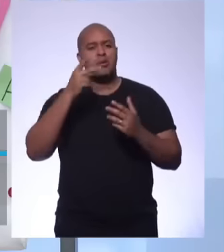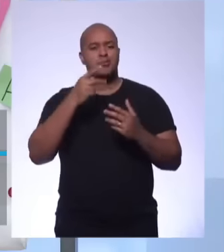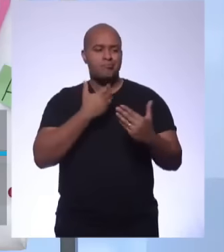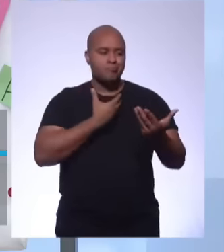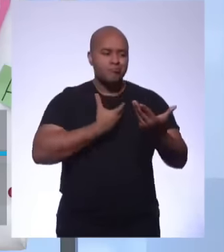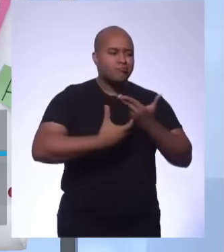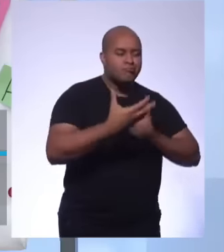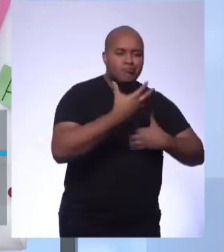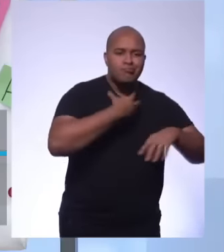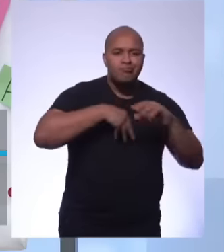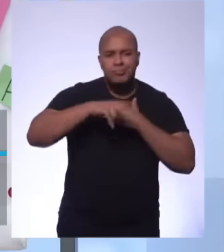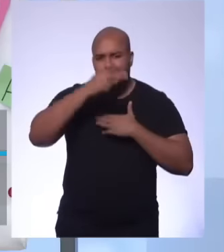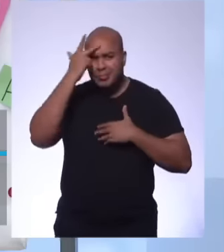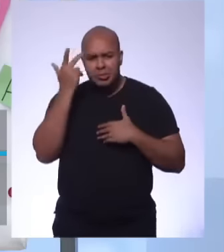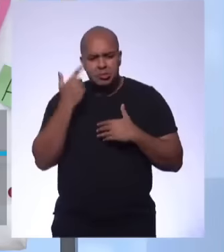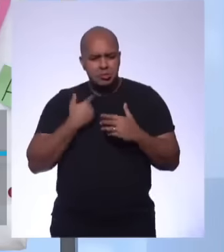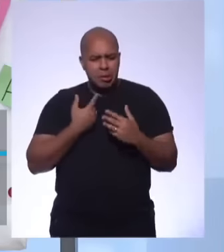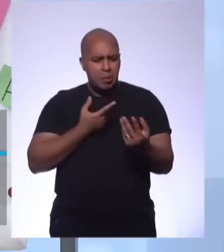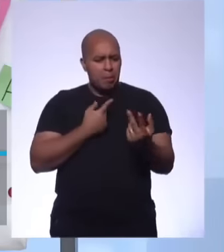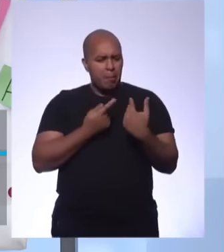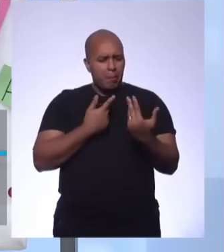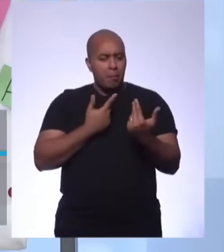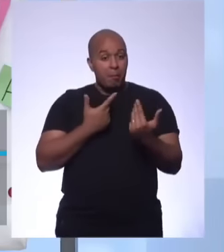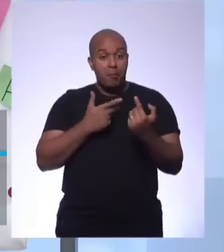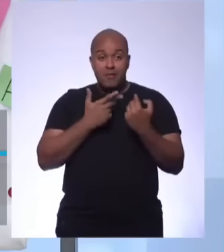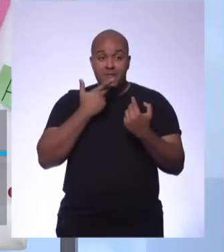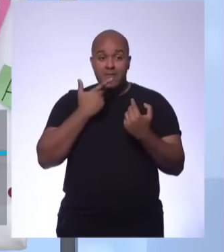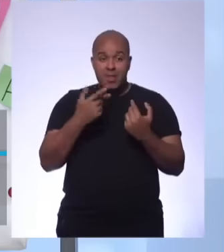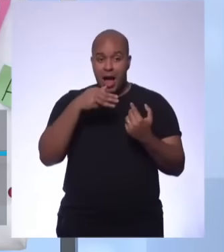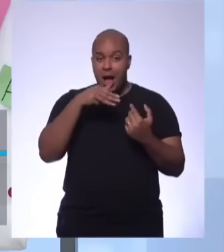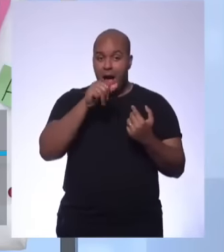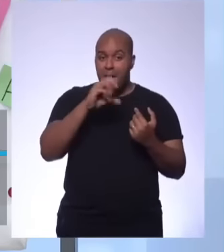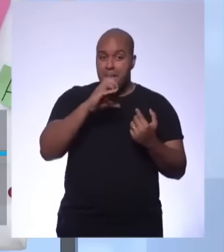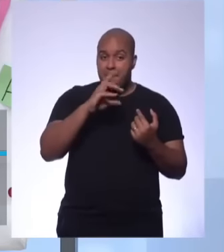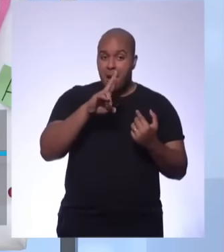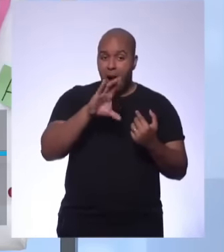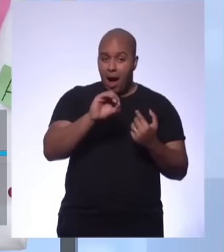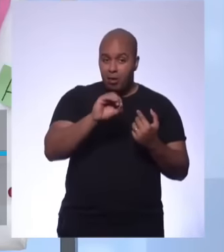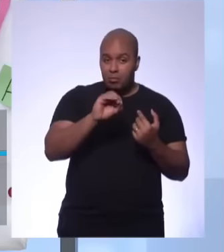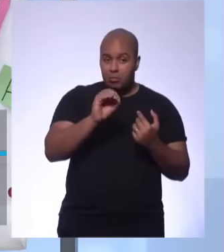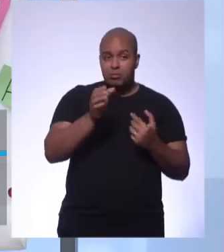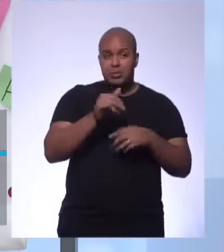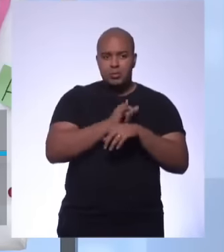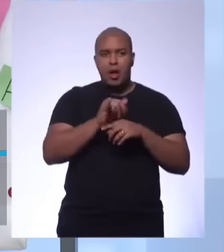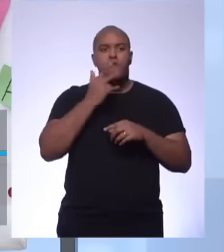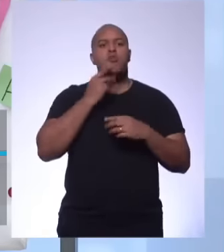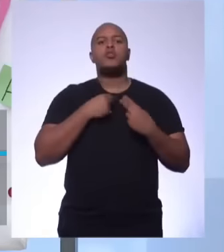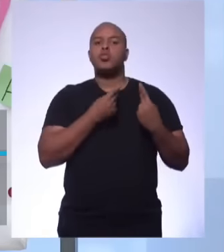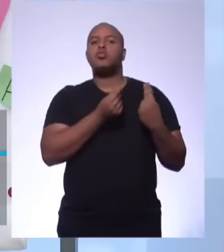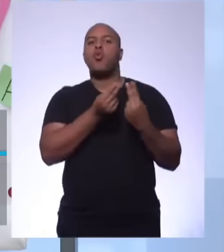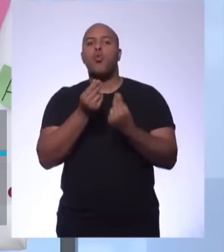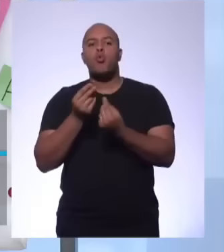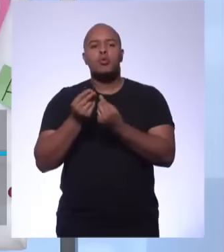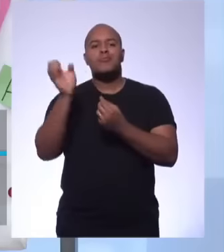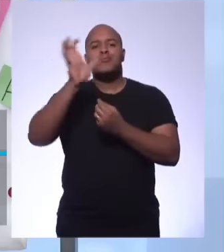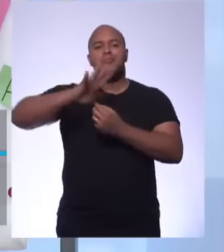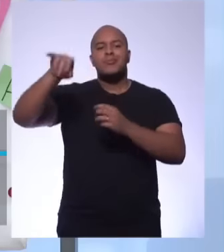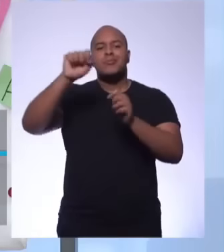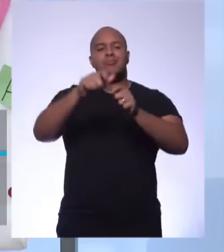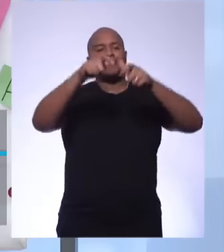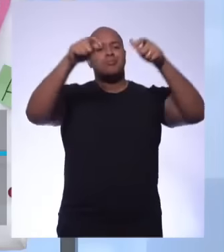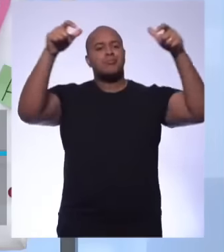são relações mais pessoais. Quando eu falar macroestrutura, aí eu estou falando da economia, de um cenário maior, está